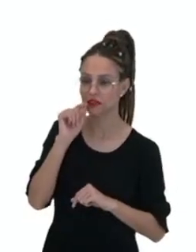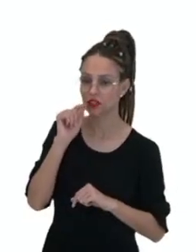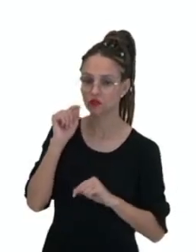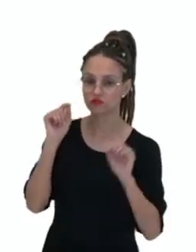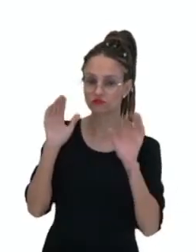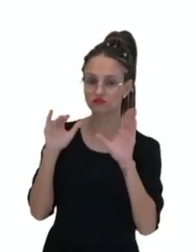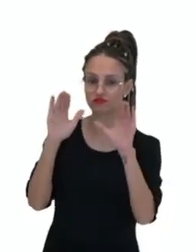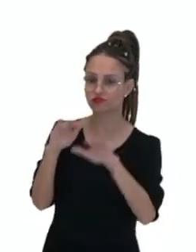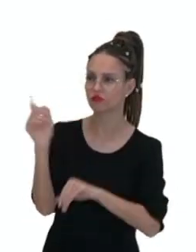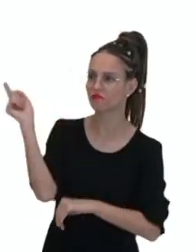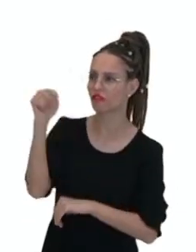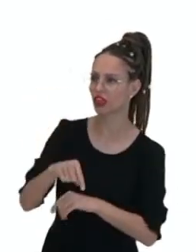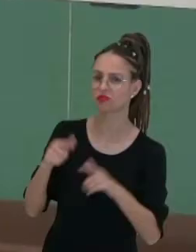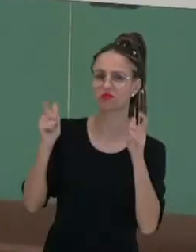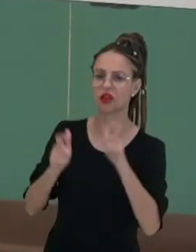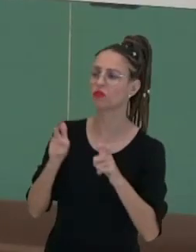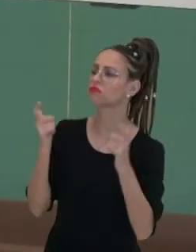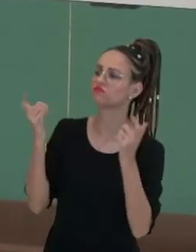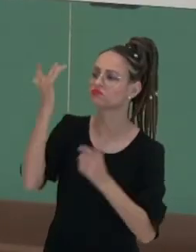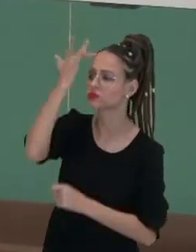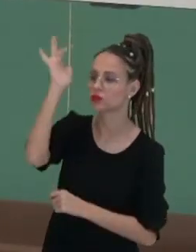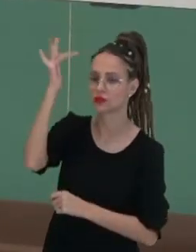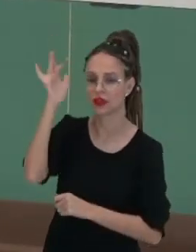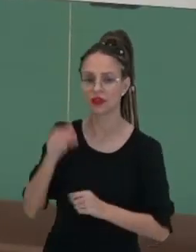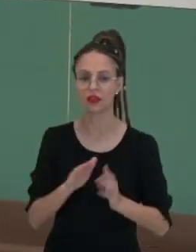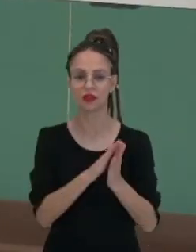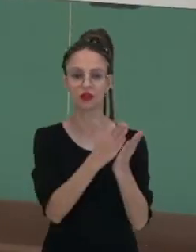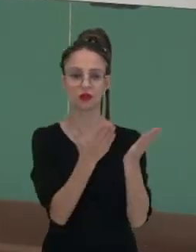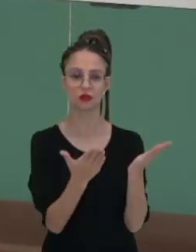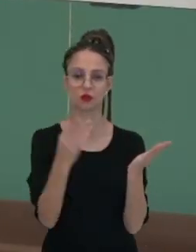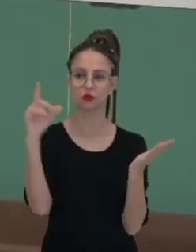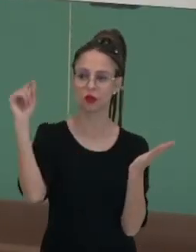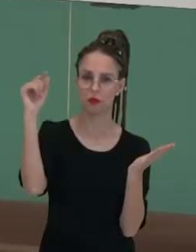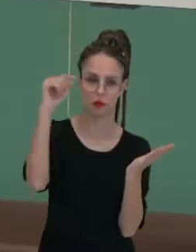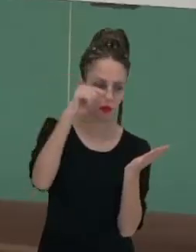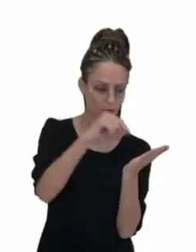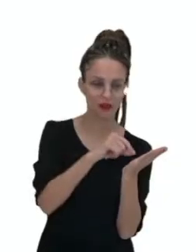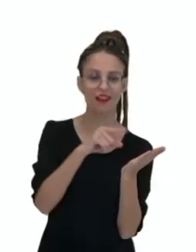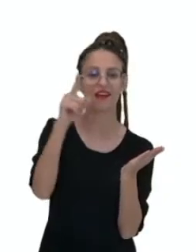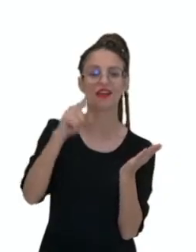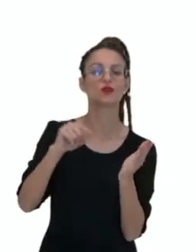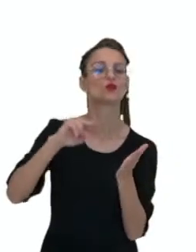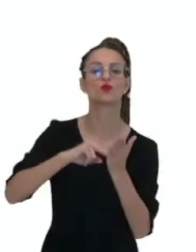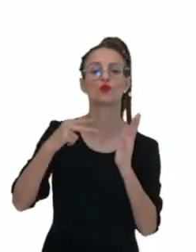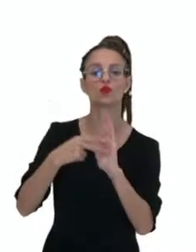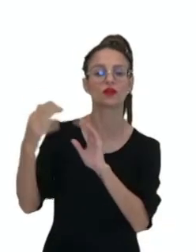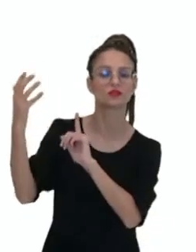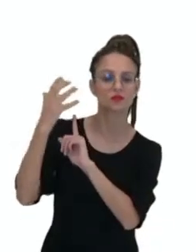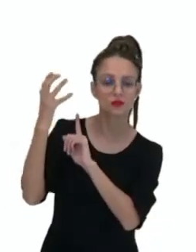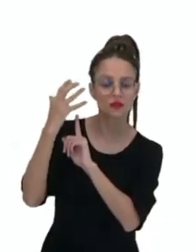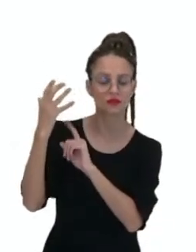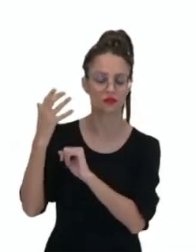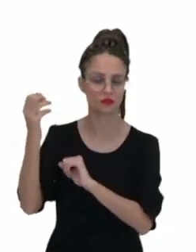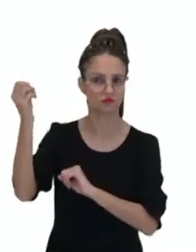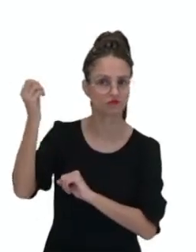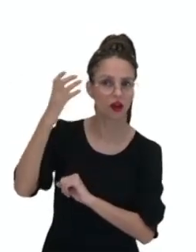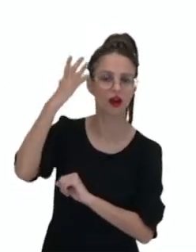lês. Então aqui ele está fazendo uma alusão ao quê? A inspiração. Quando